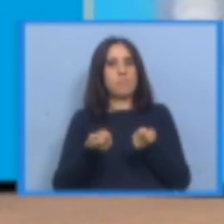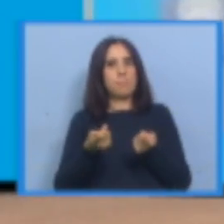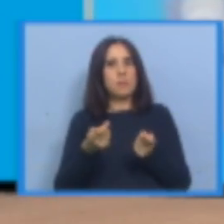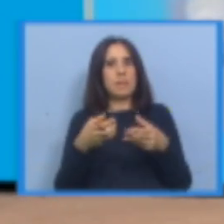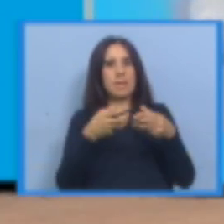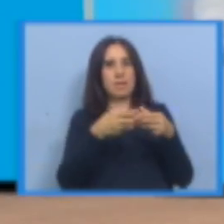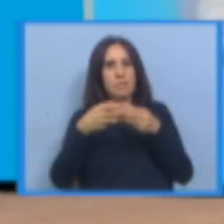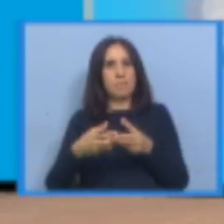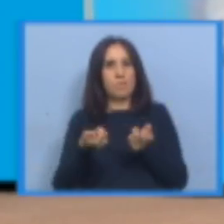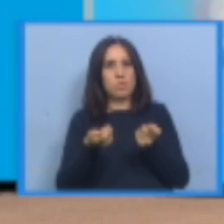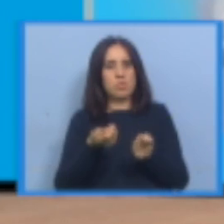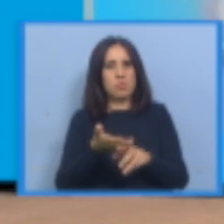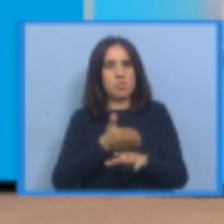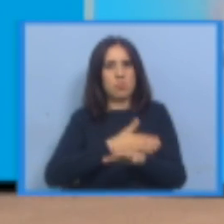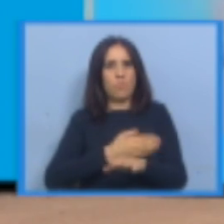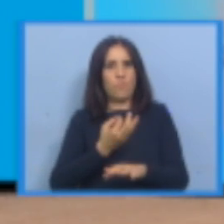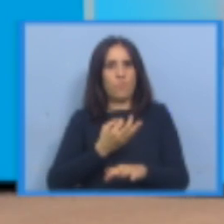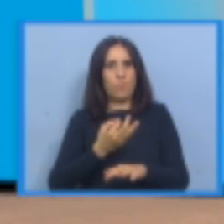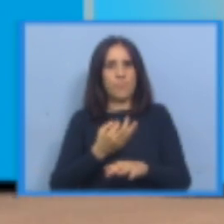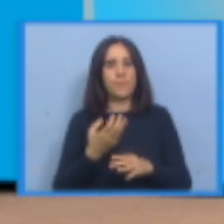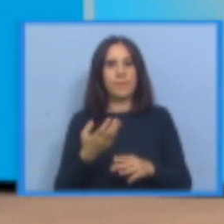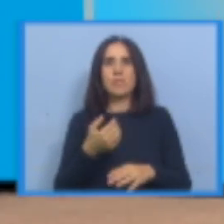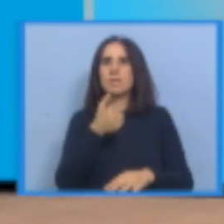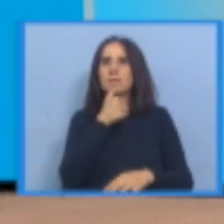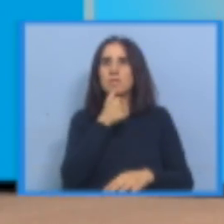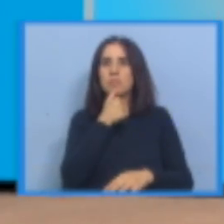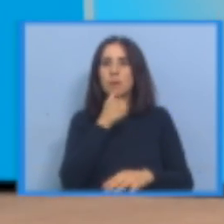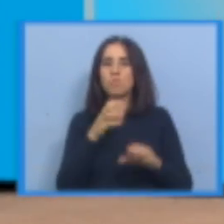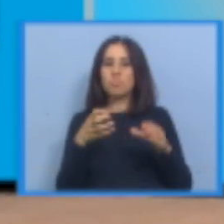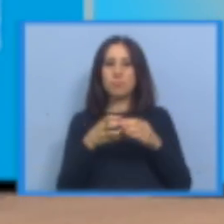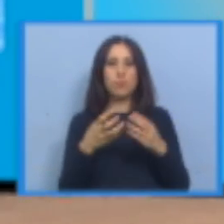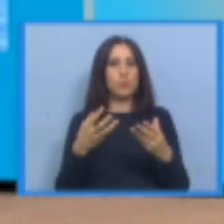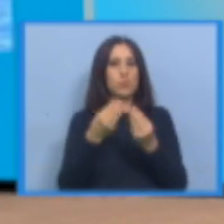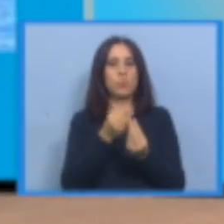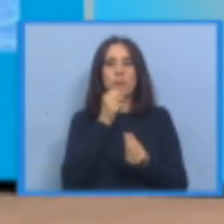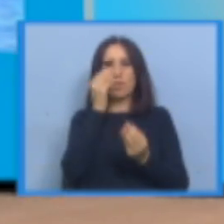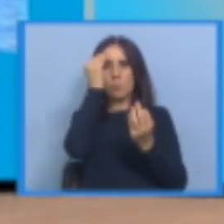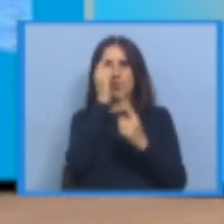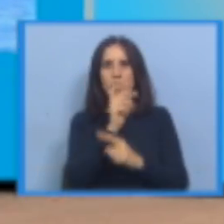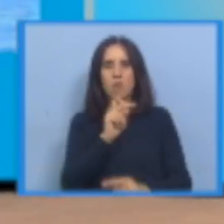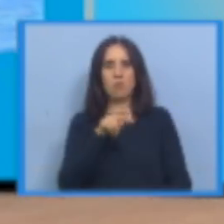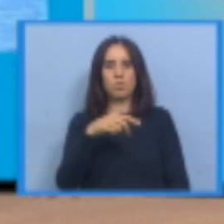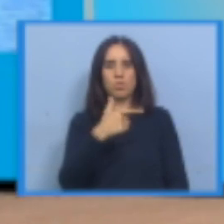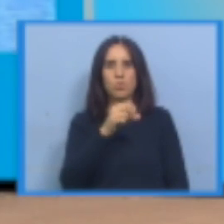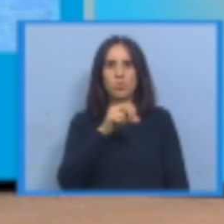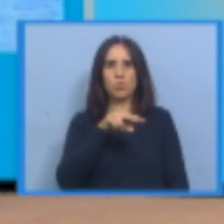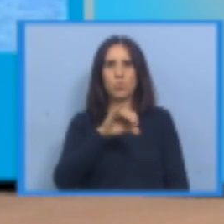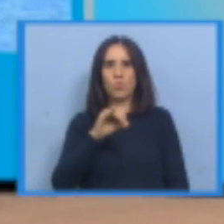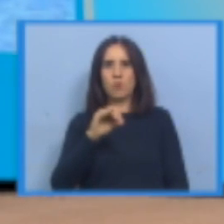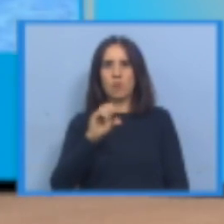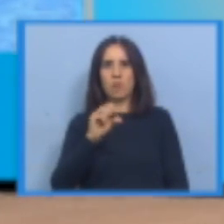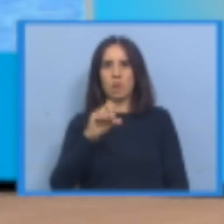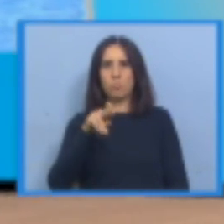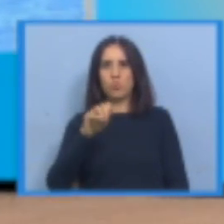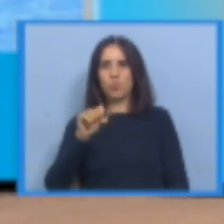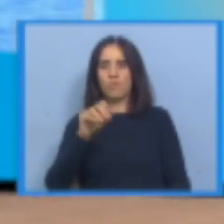houve uma equipa de coordenação em que as decisões eram tomadas todas em conjunto, com o professor António Camas Gouveia, a Maria Filomena Andrade